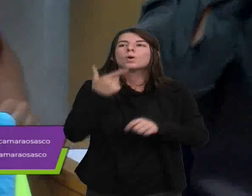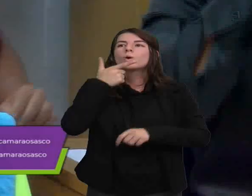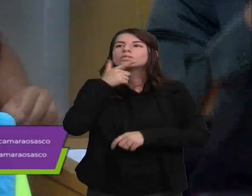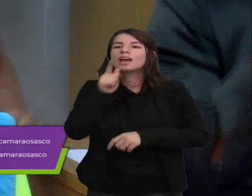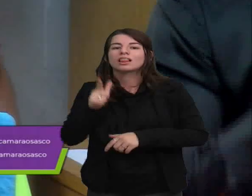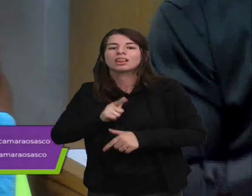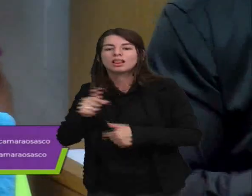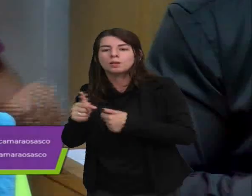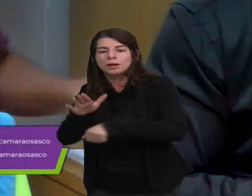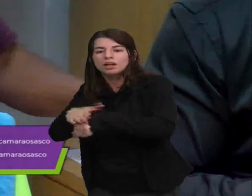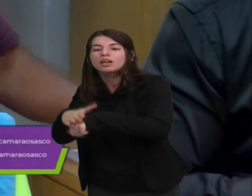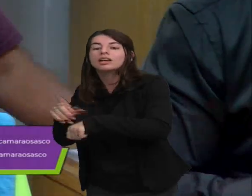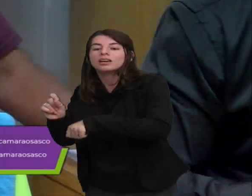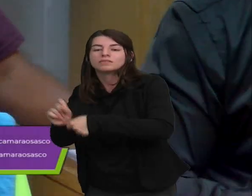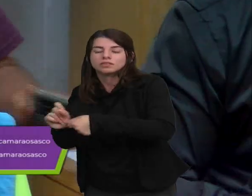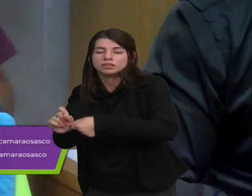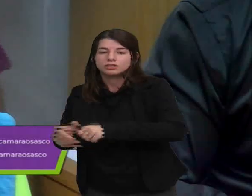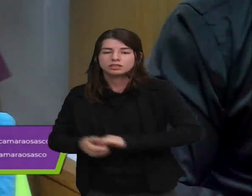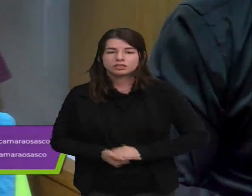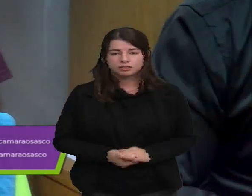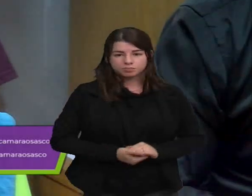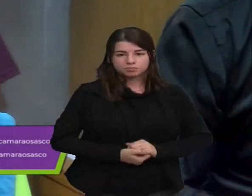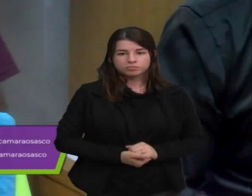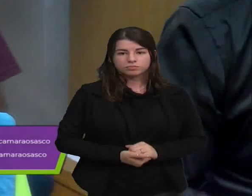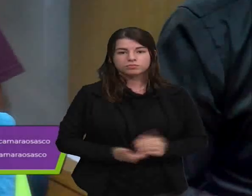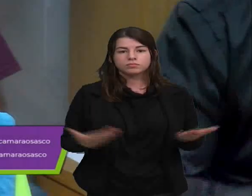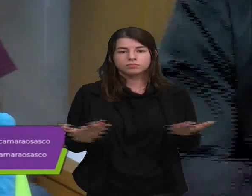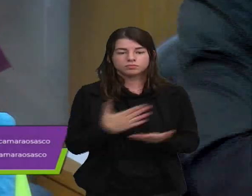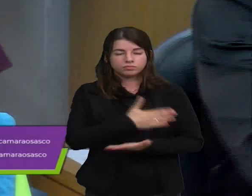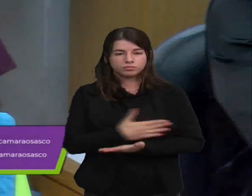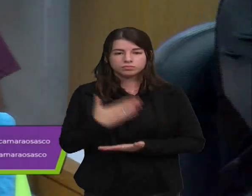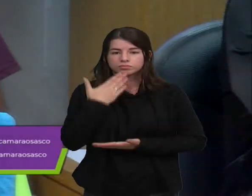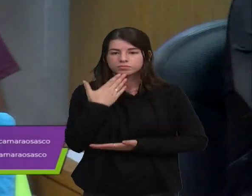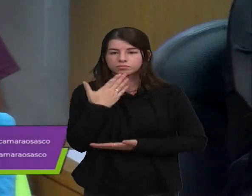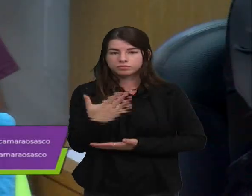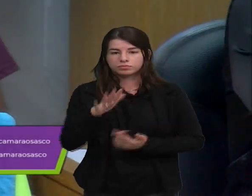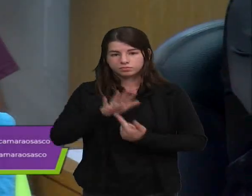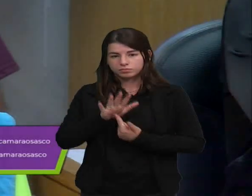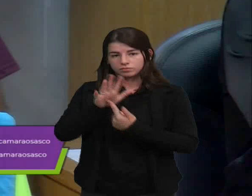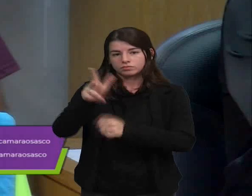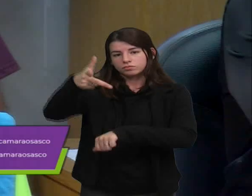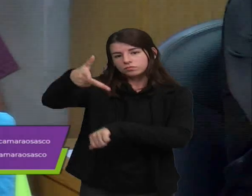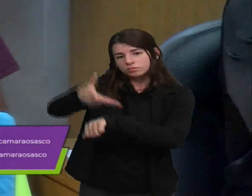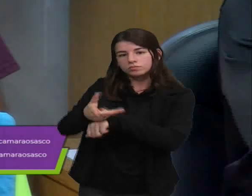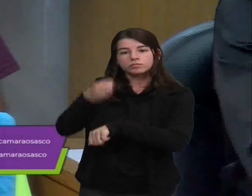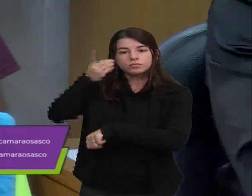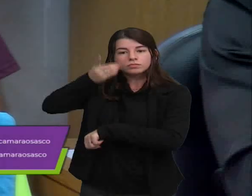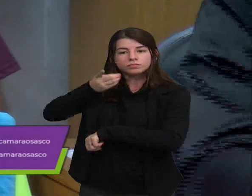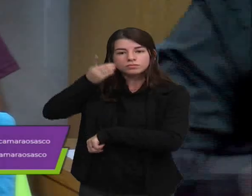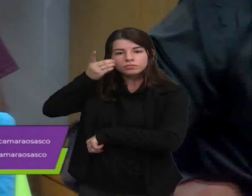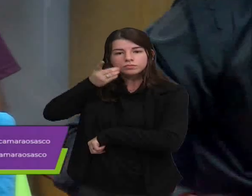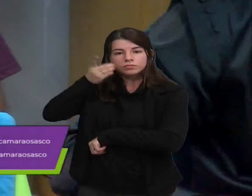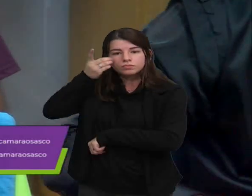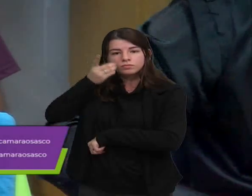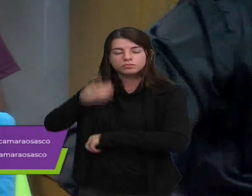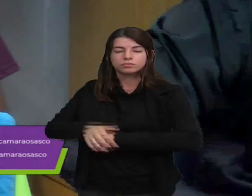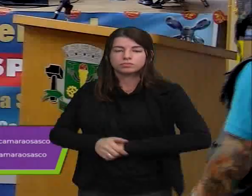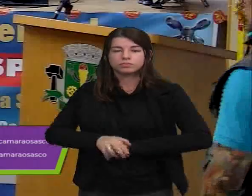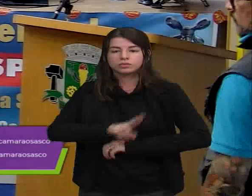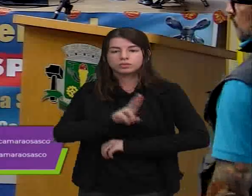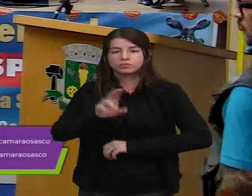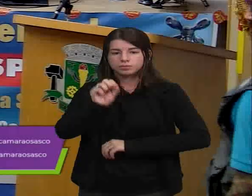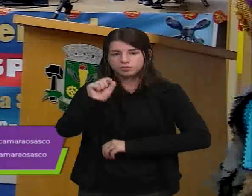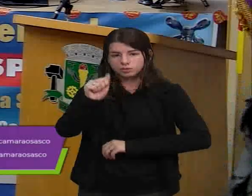bom agora eu gostaria de pedir também para a exibição do vídeo da deputada federal Samia Bonfim